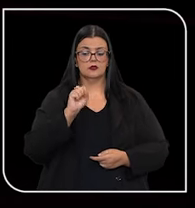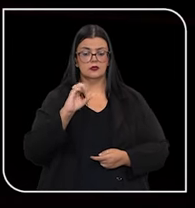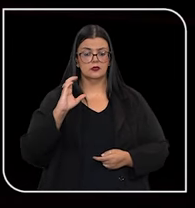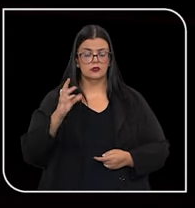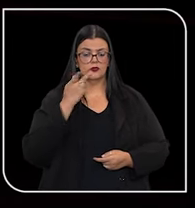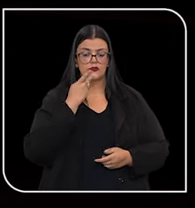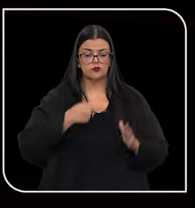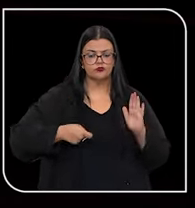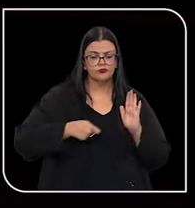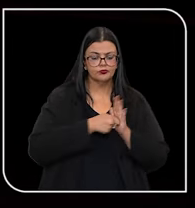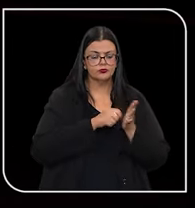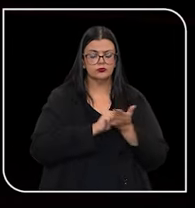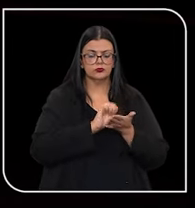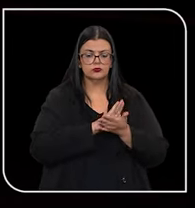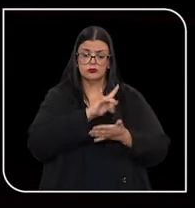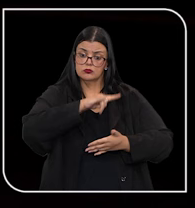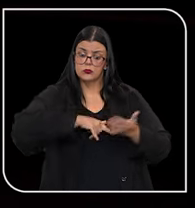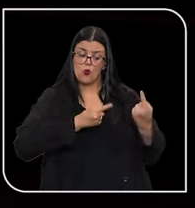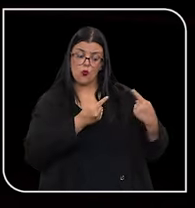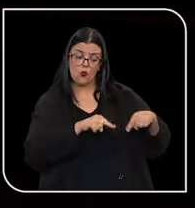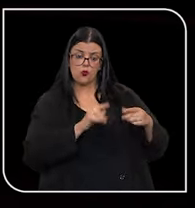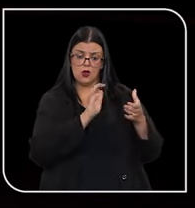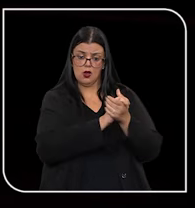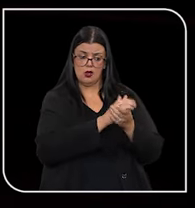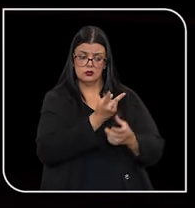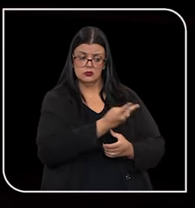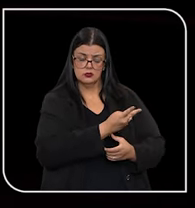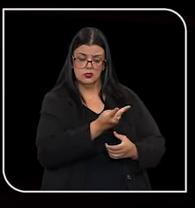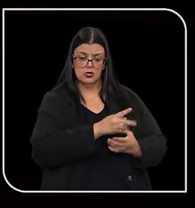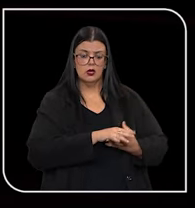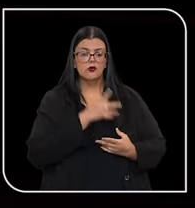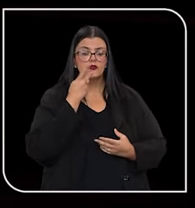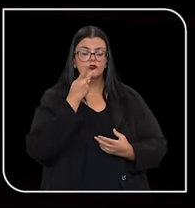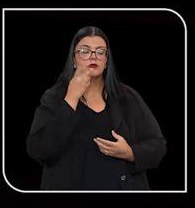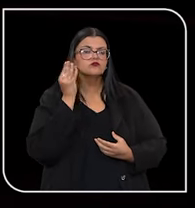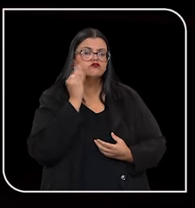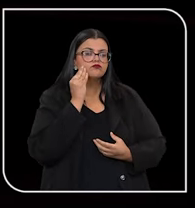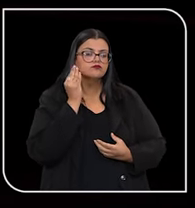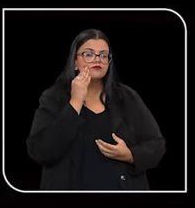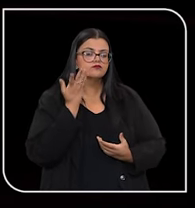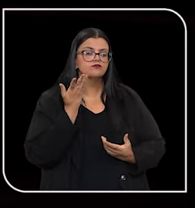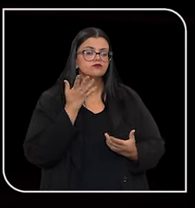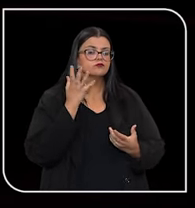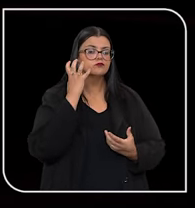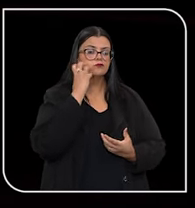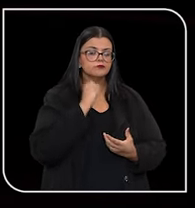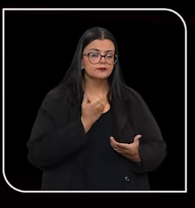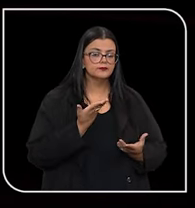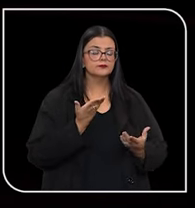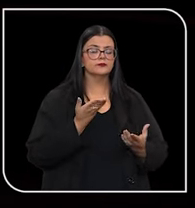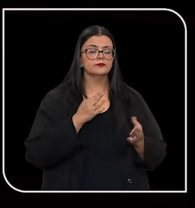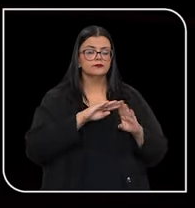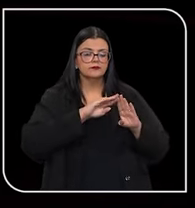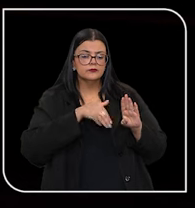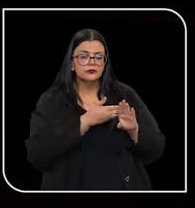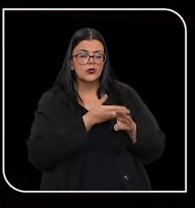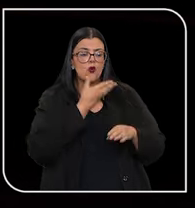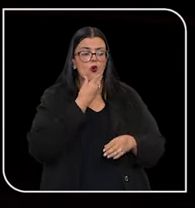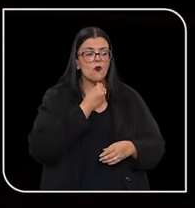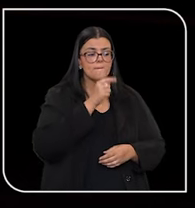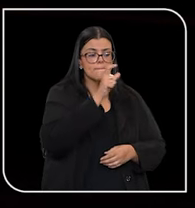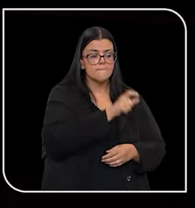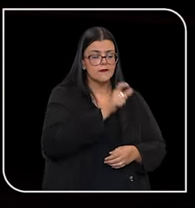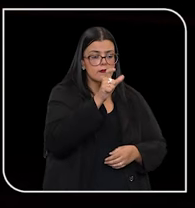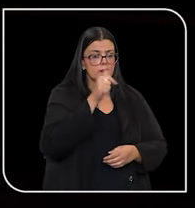ministério público de Santa Catarina ajuizou uma ação civil pública contra um casal argumentando que ao tentarem realizar um adoção à